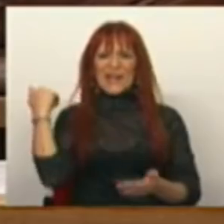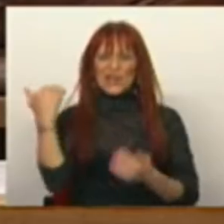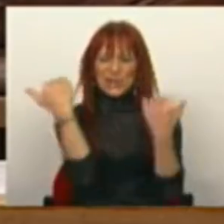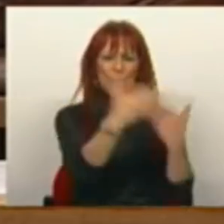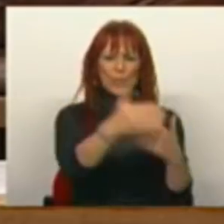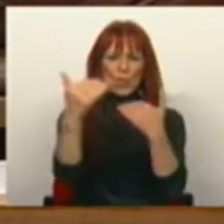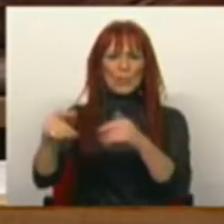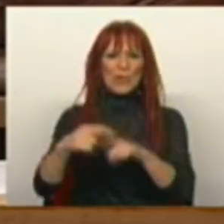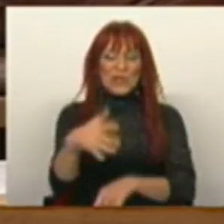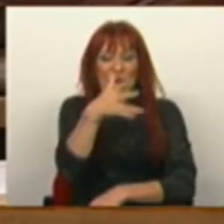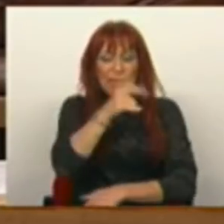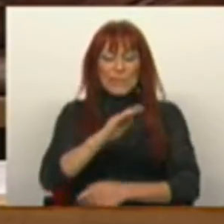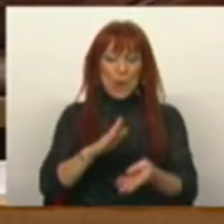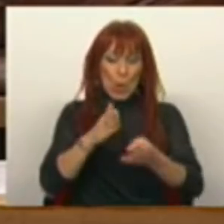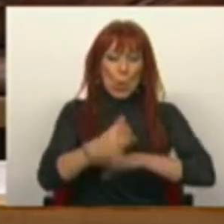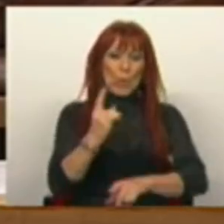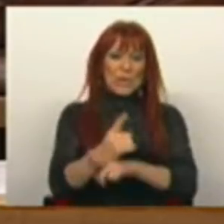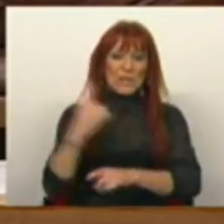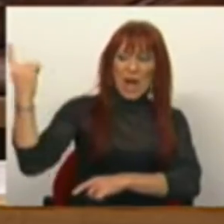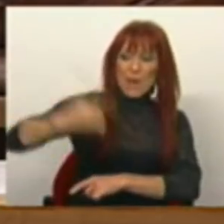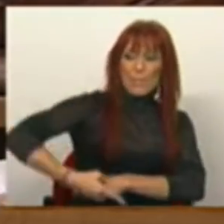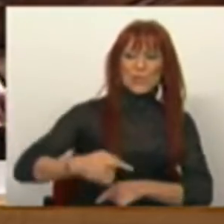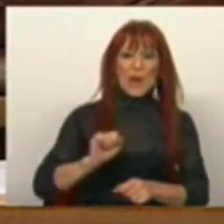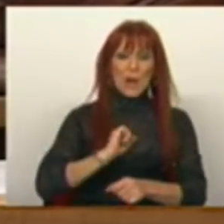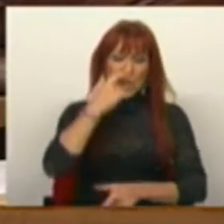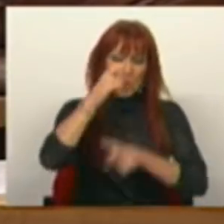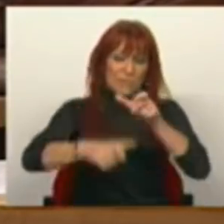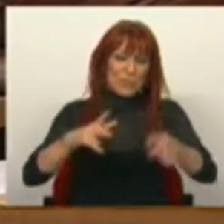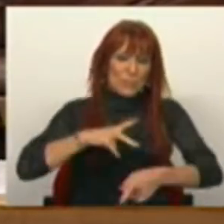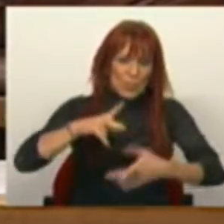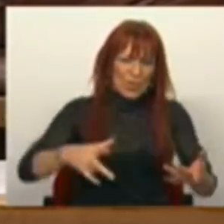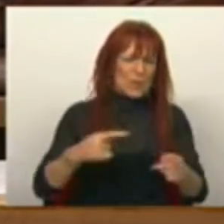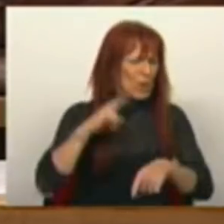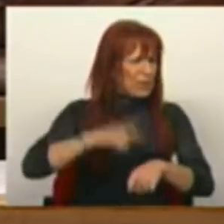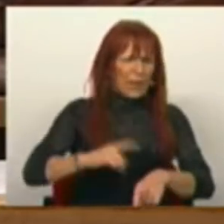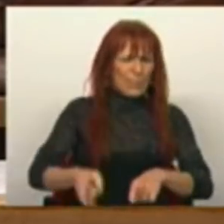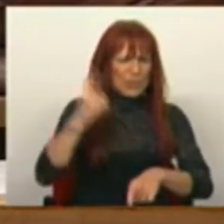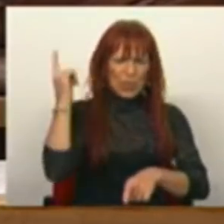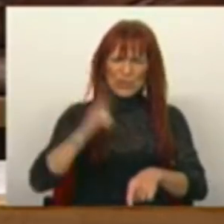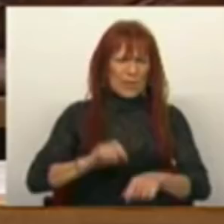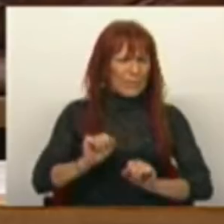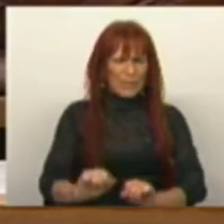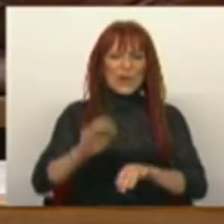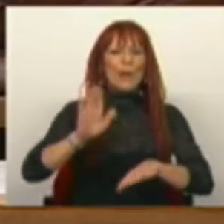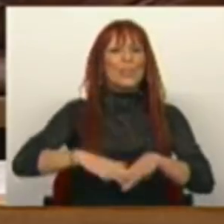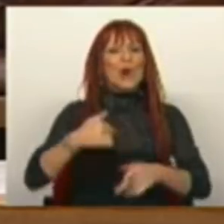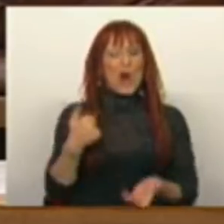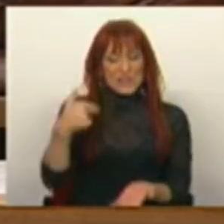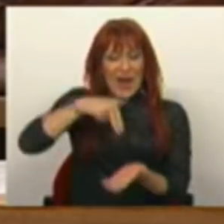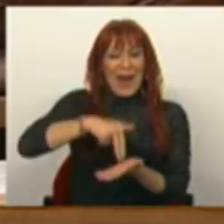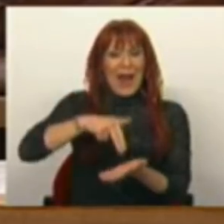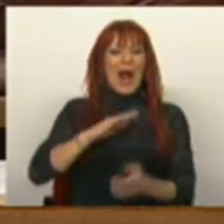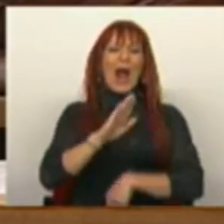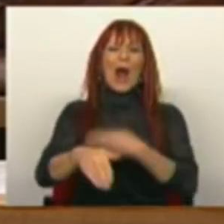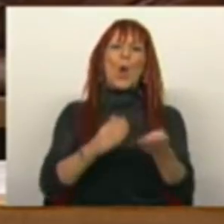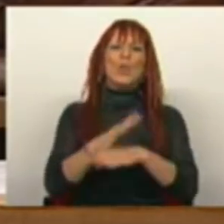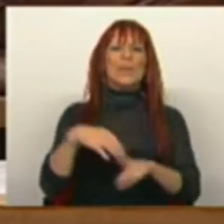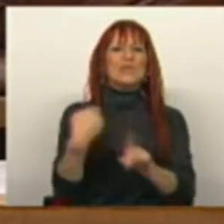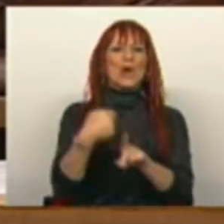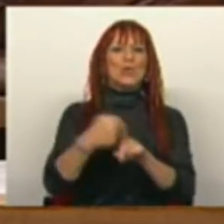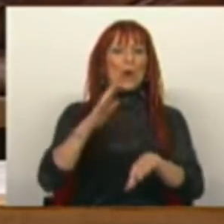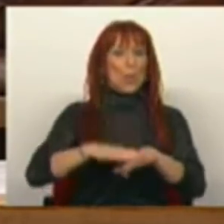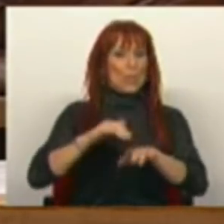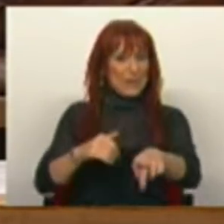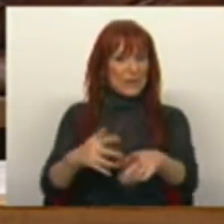restrições que infelizmente continuam a ser impostas aos nossos concidadãos. Não é tempo, nem é o momento e por isso estamos aqui e continuamos a lutar por